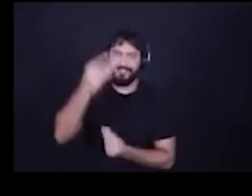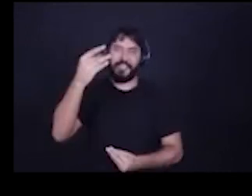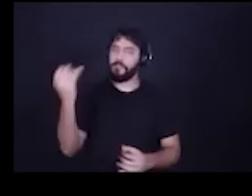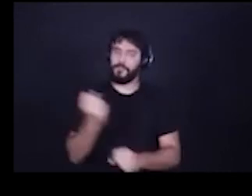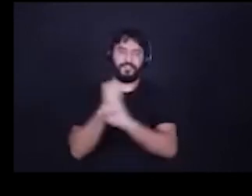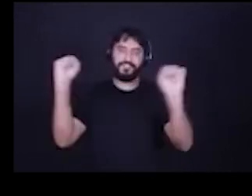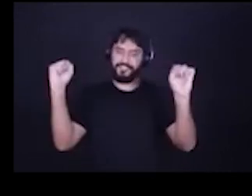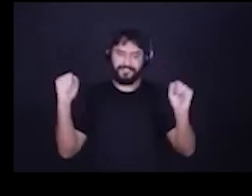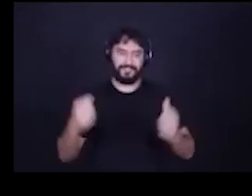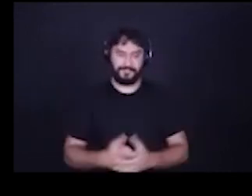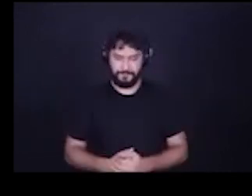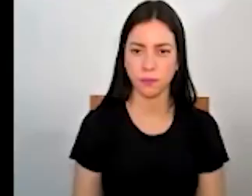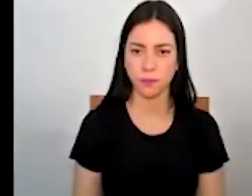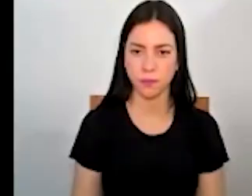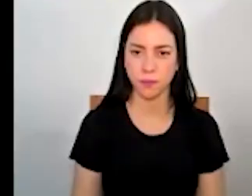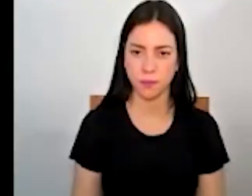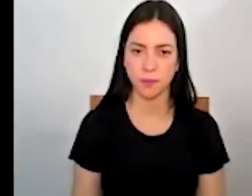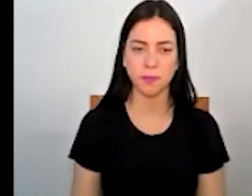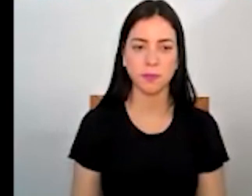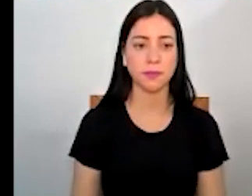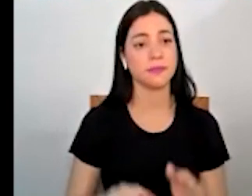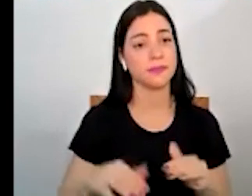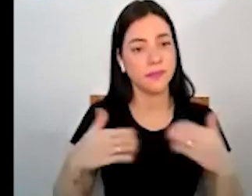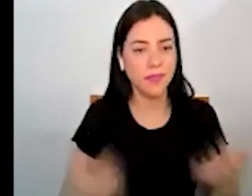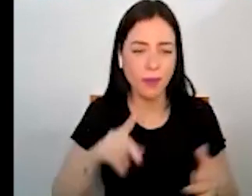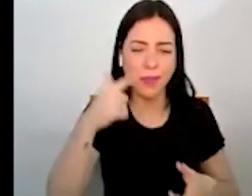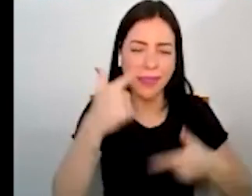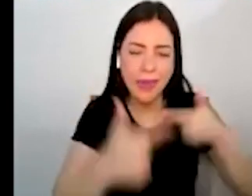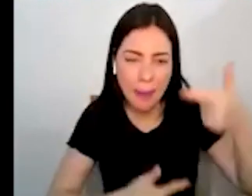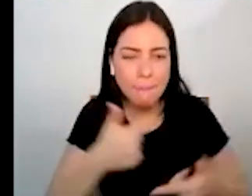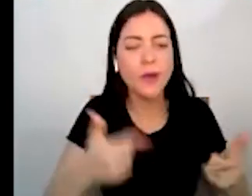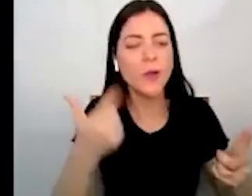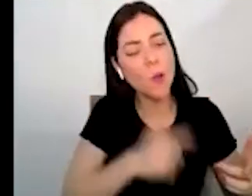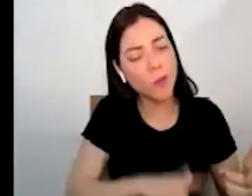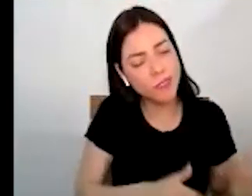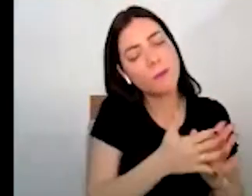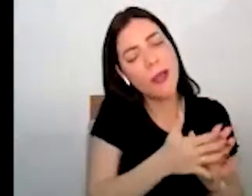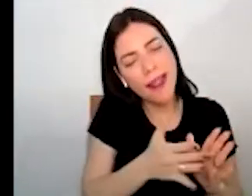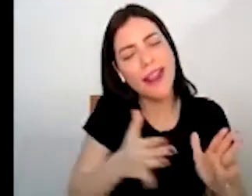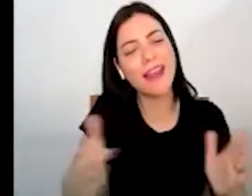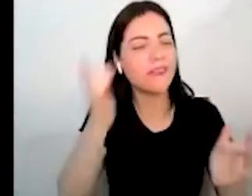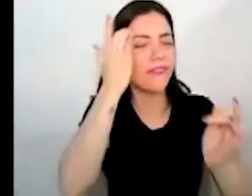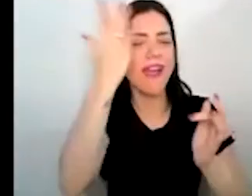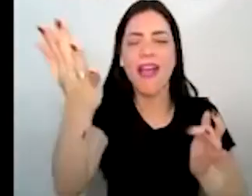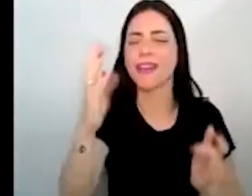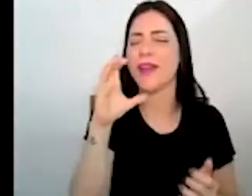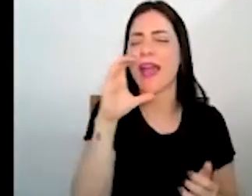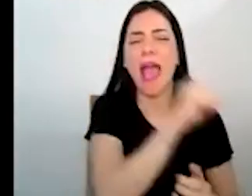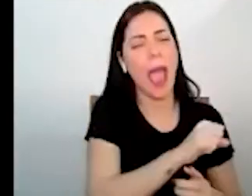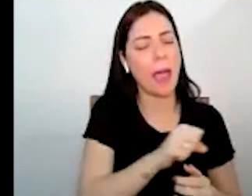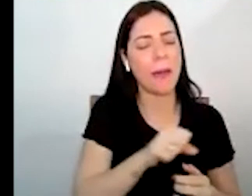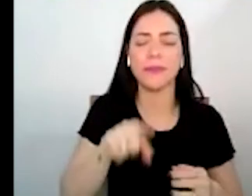terminava. E a partir daí todo o trabalho foi fluindo de uma maneira muito fácil e muito rápida. A exposição